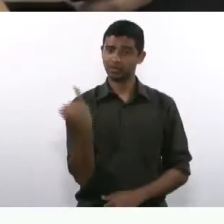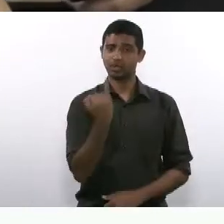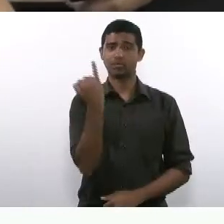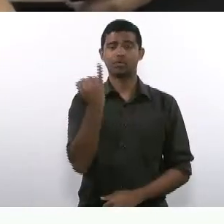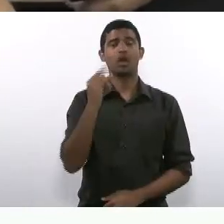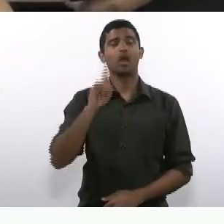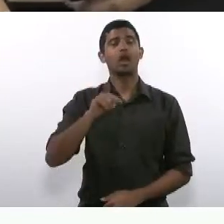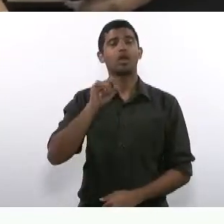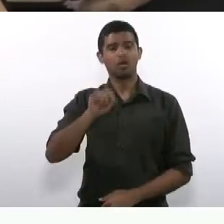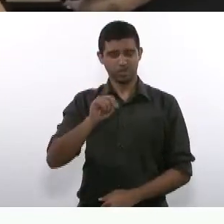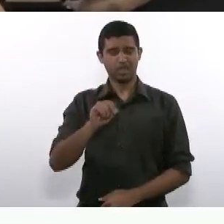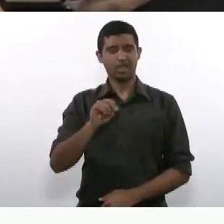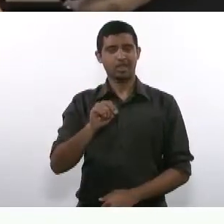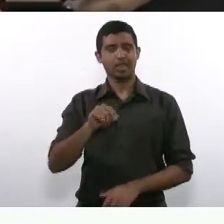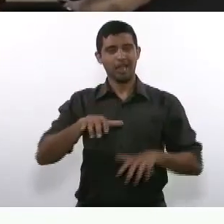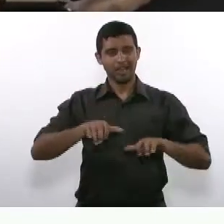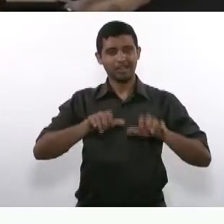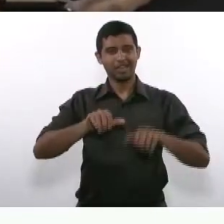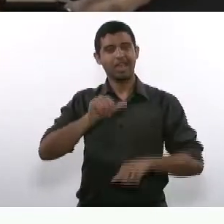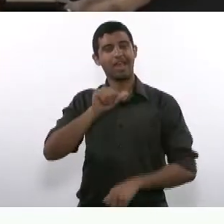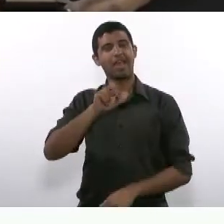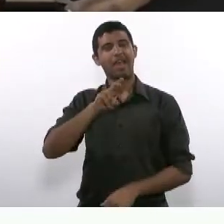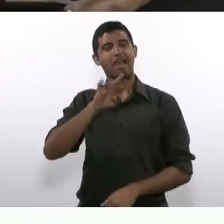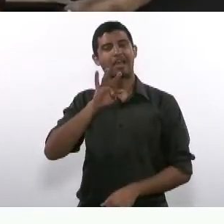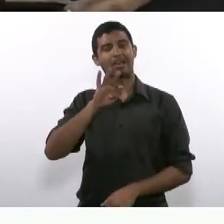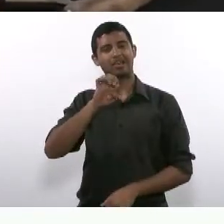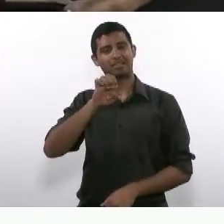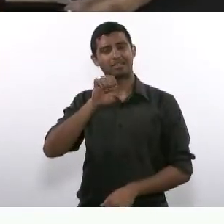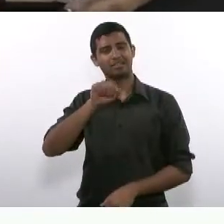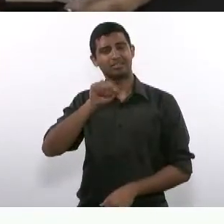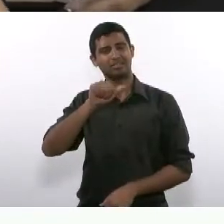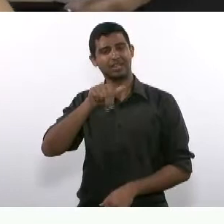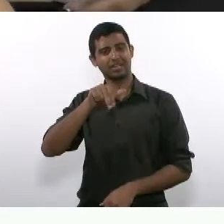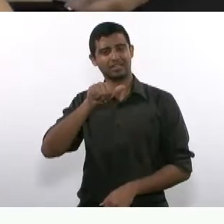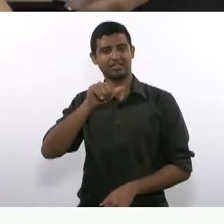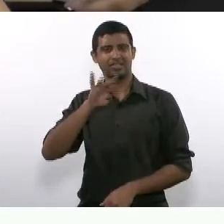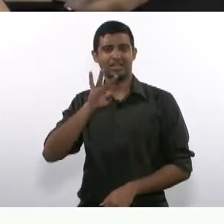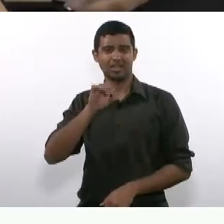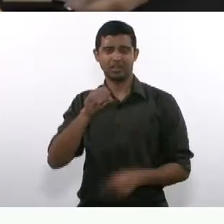do artesanato, que seria a 1110. Tá?